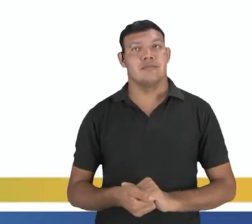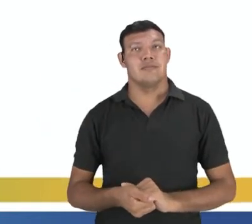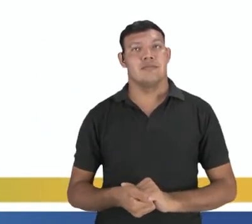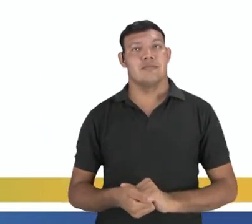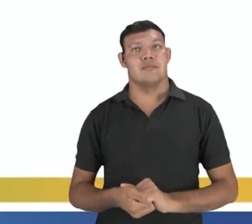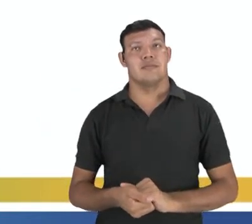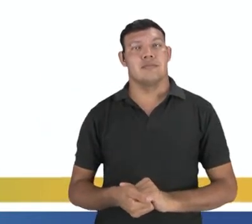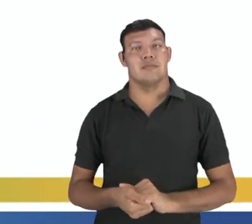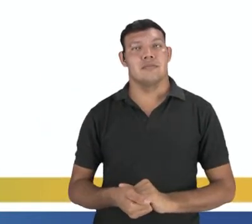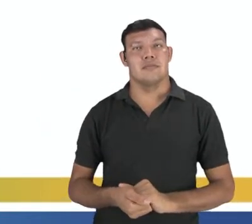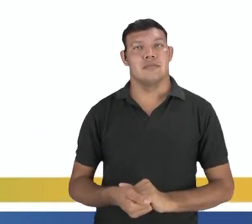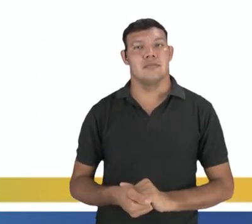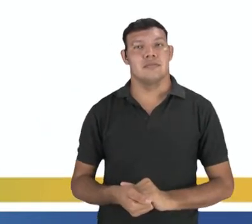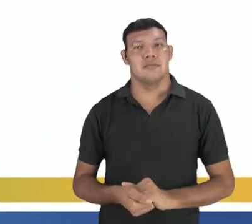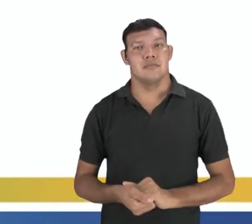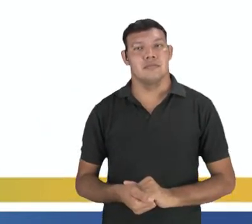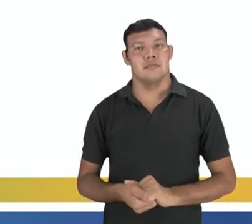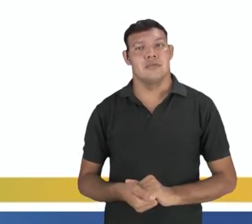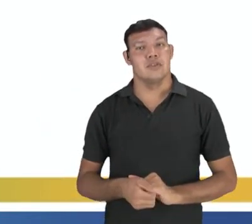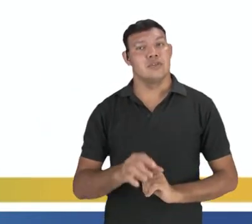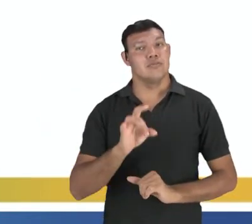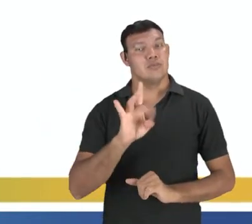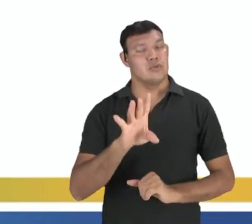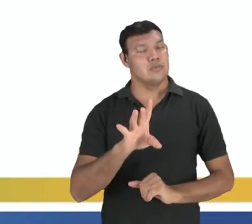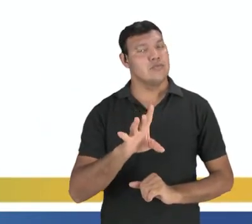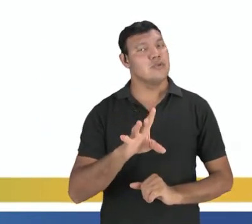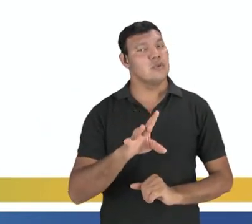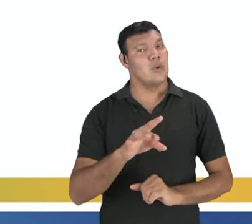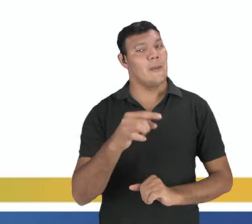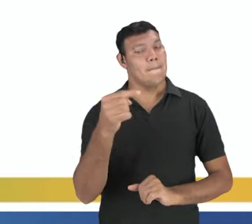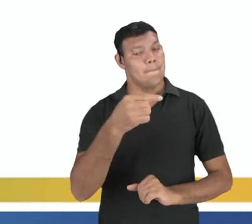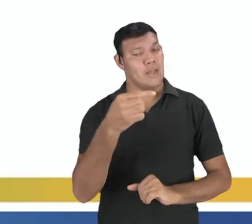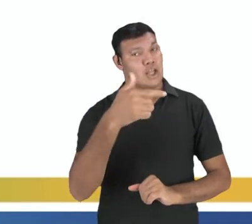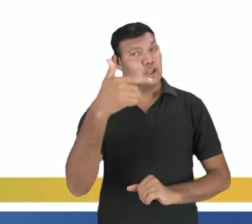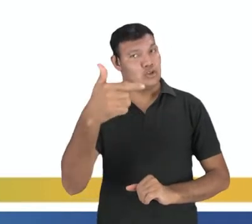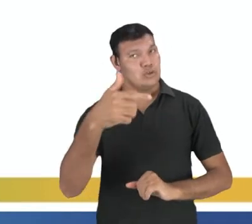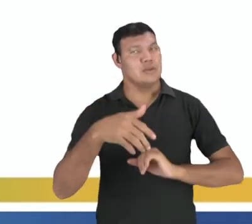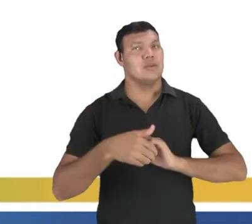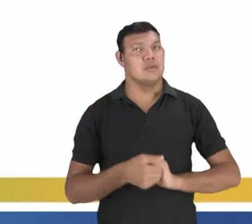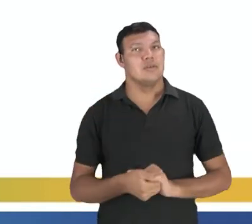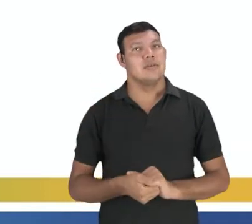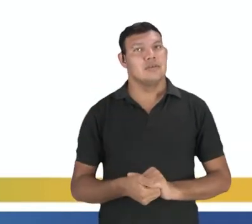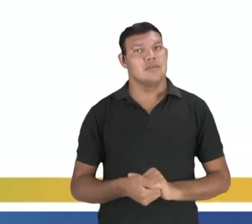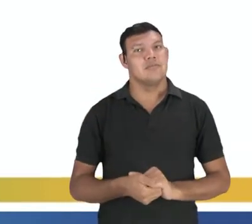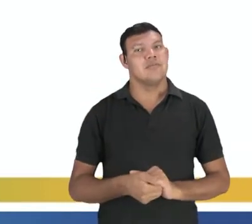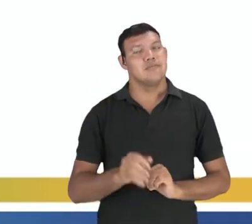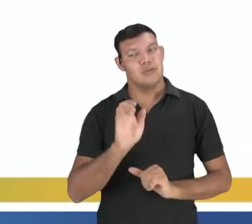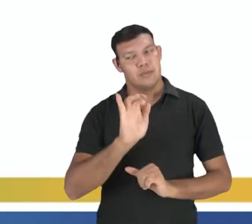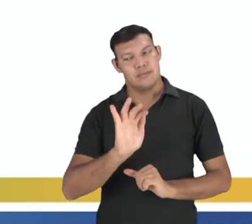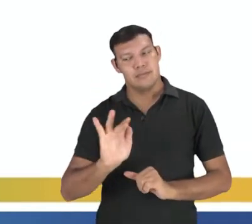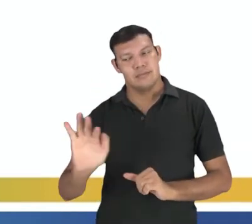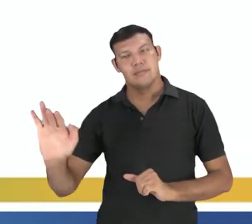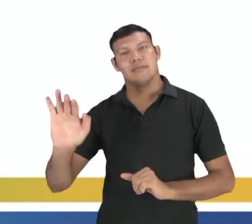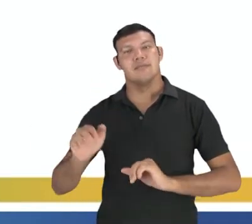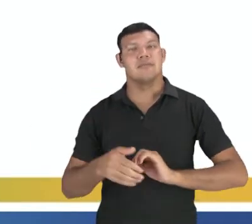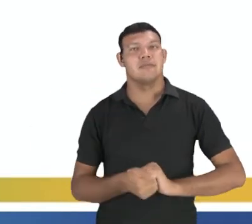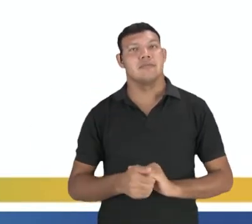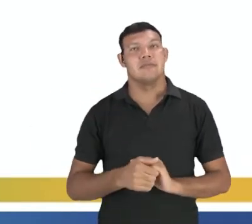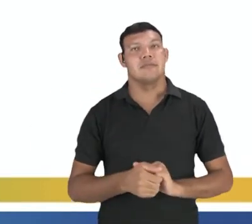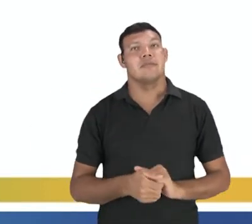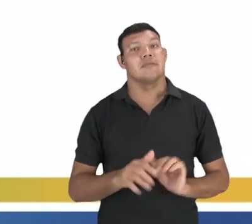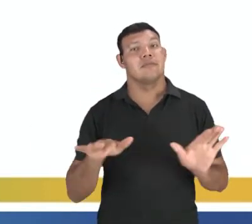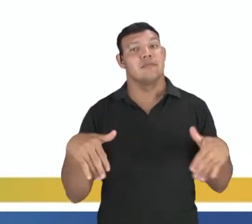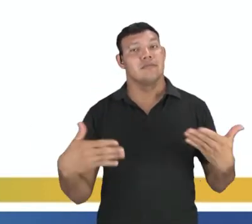8 dividido para 4 é 2, só que vai ficar negativo. E assim, tá? Sucessivamente. Logo,